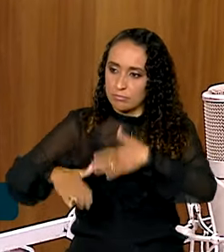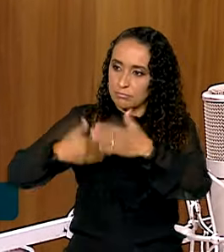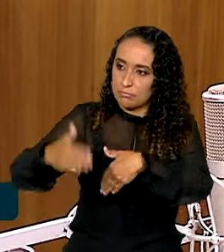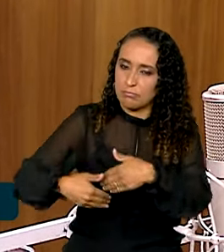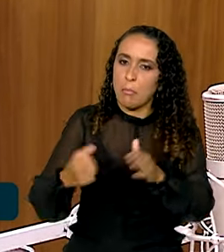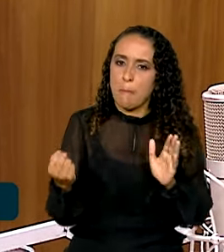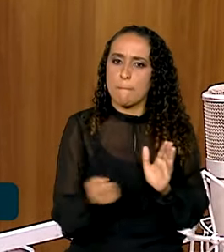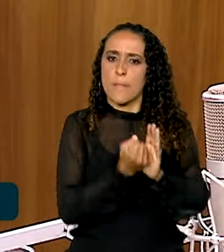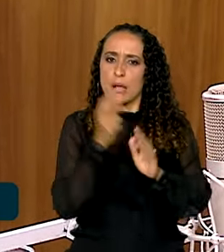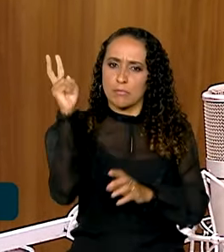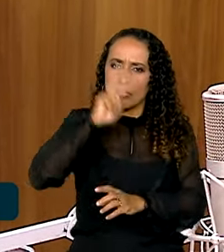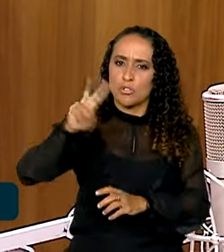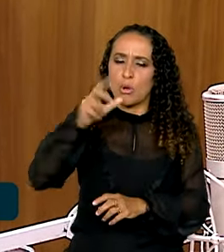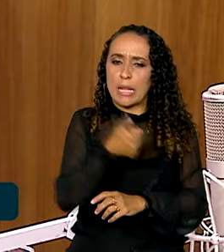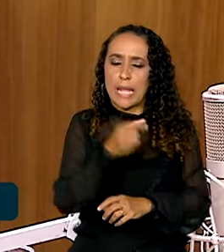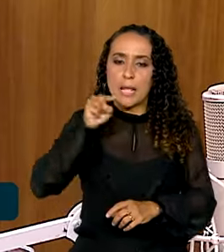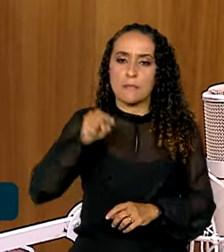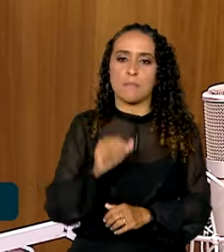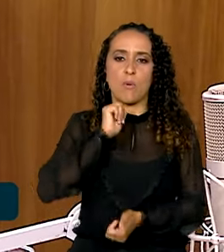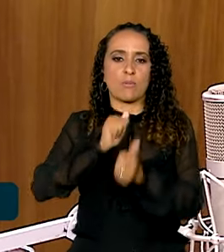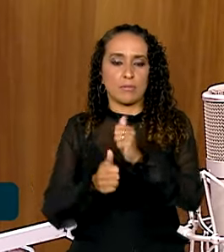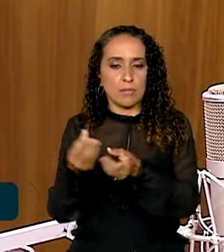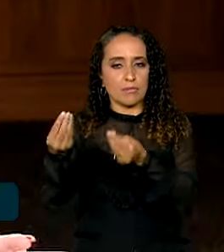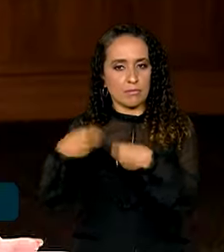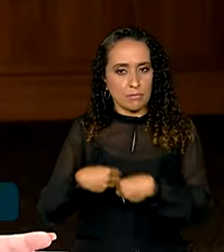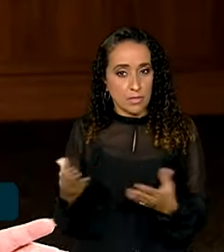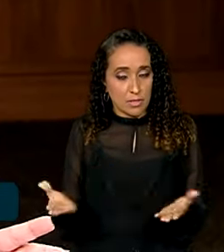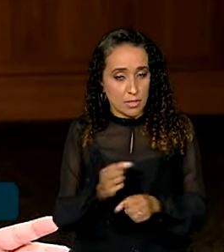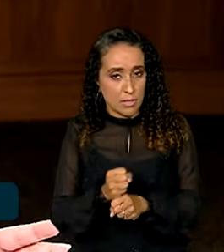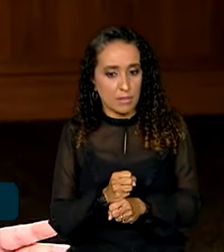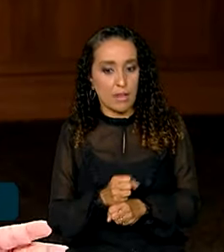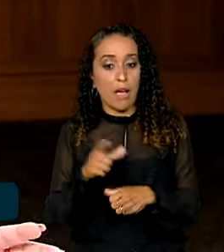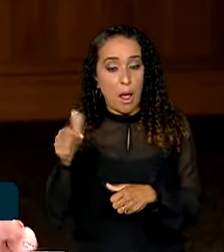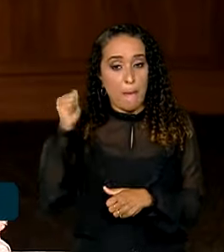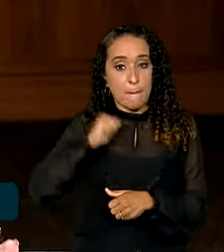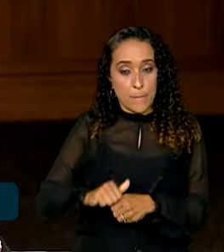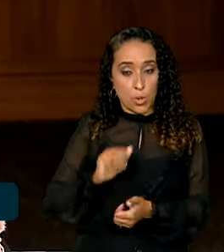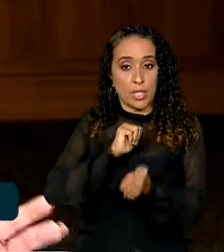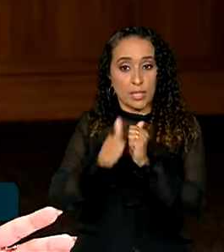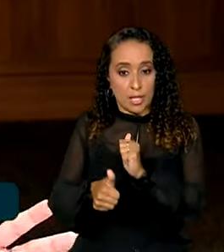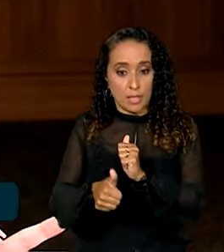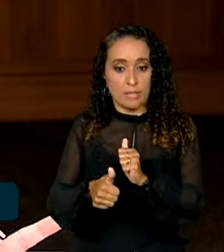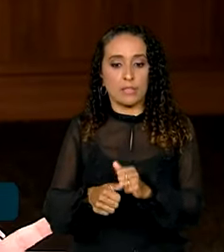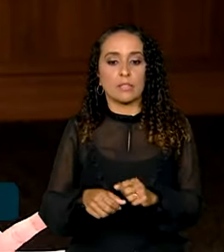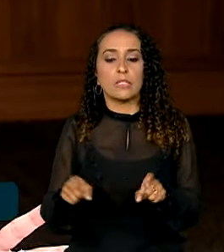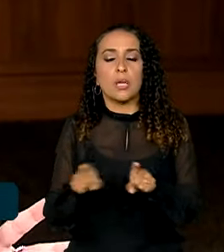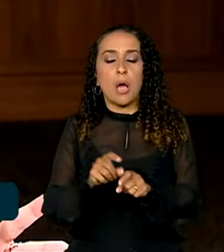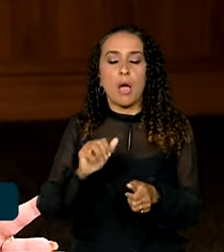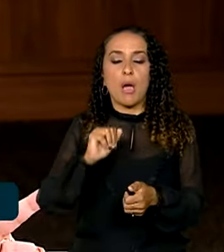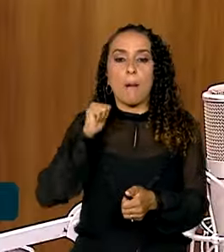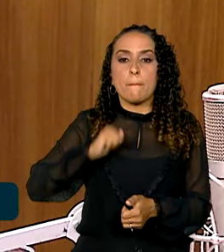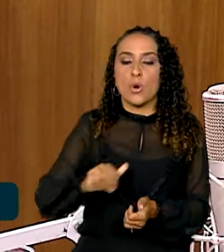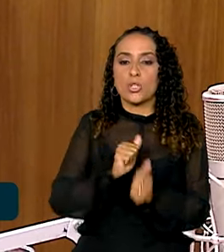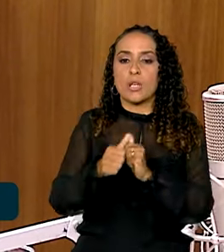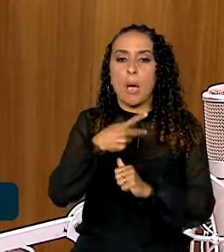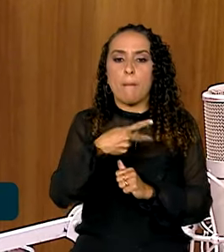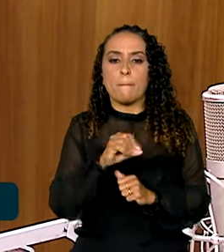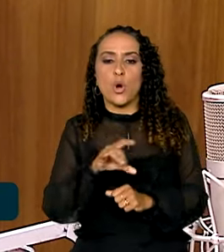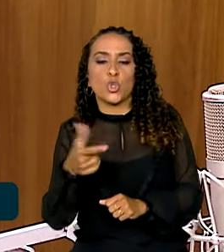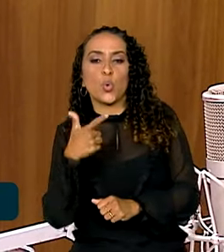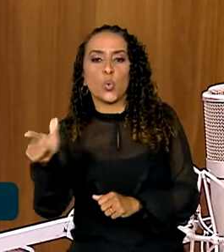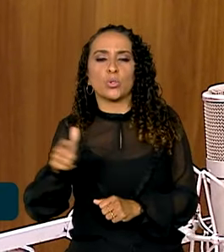à marca histórica de 10 mil atletas beneficiados esse ano. Isso pelo Bolsa Atleta, né, ministro? Isso pelo Bolsa Atleta. E Bolsa Pódio é outro número? Bolsa Pódio hoje